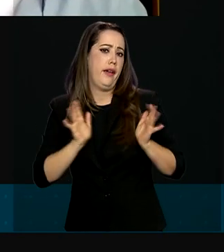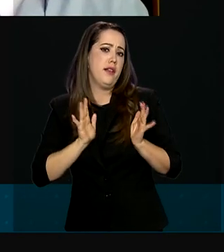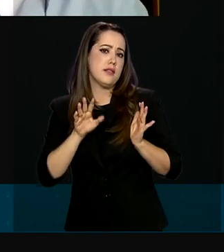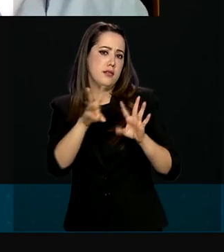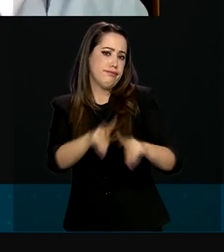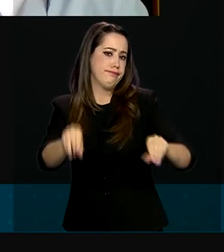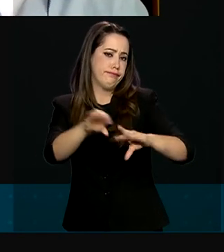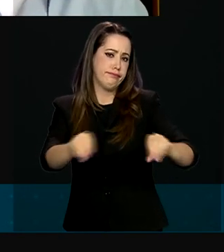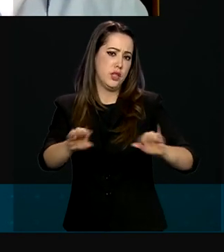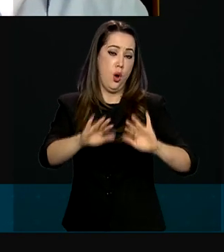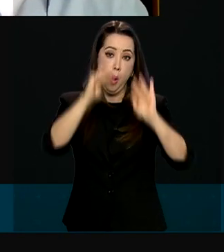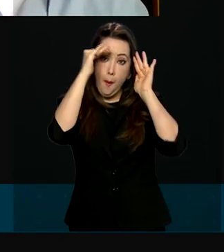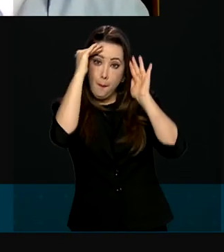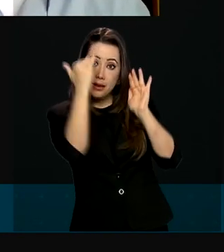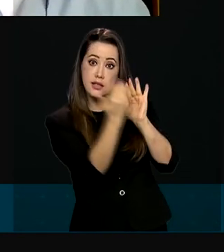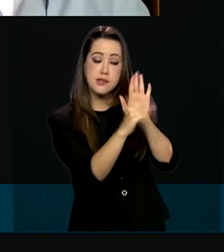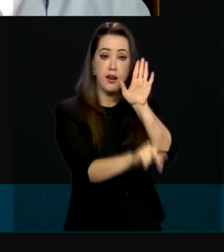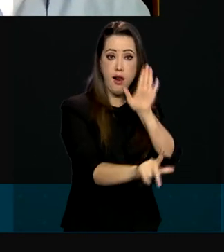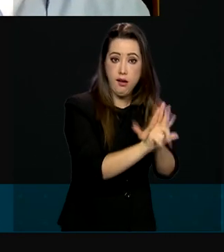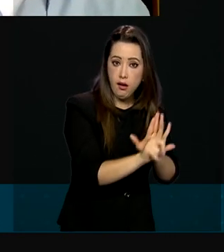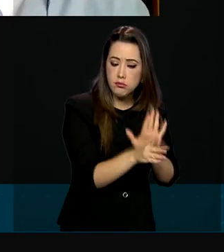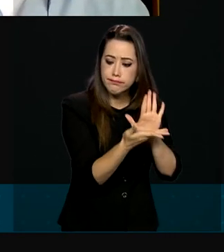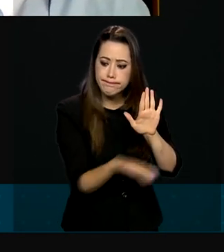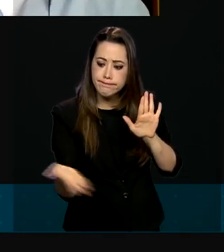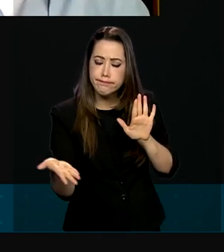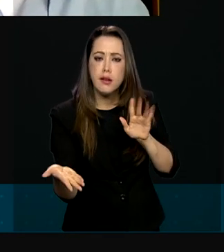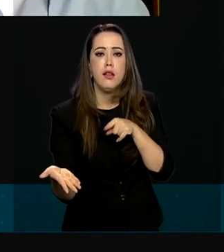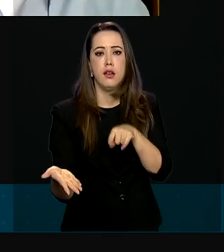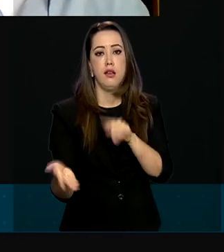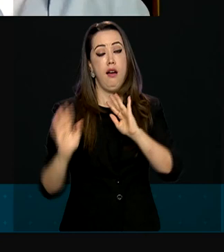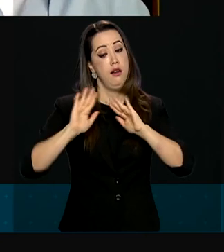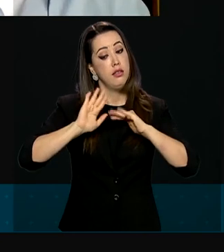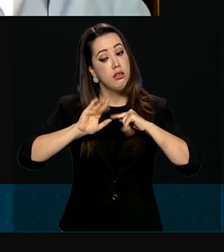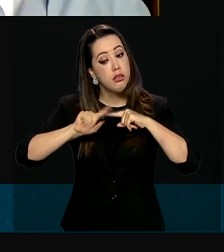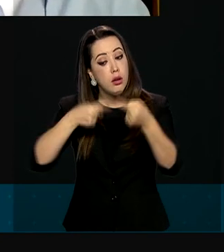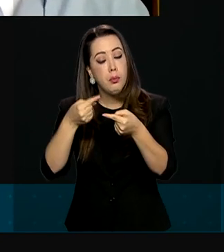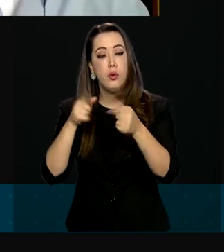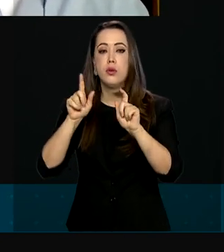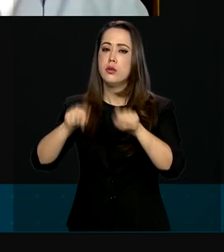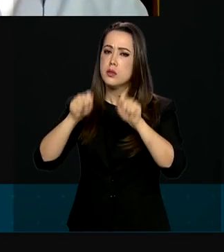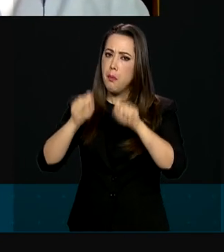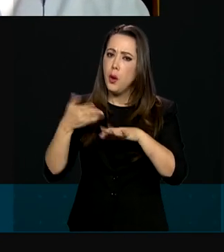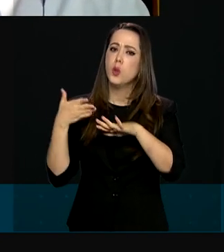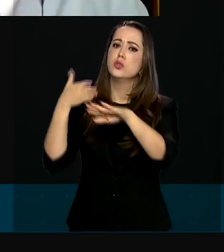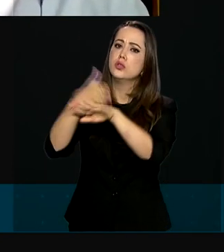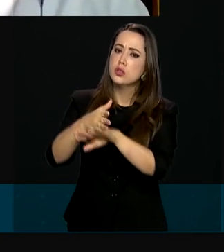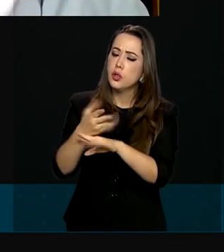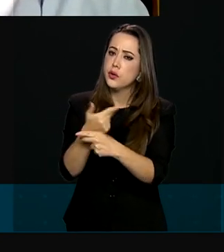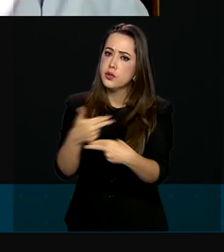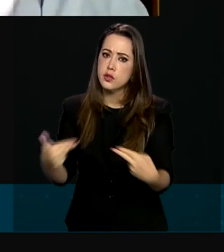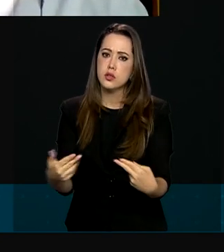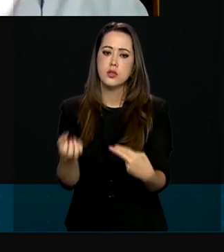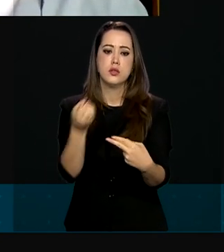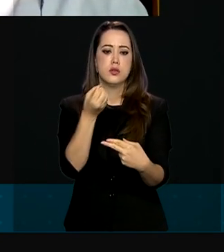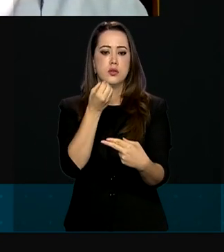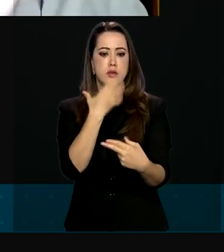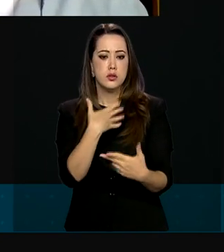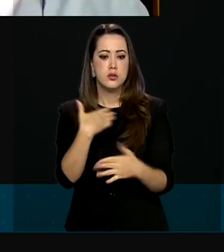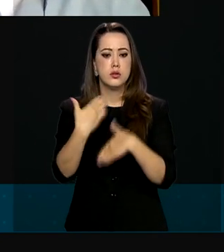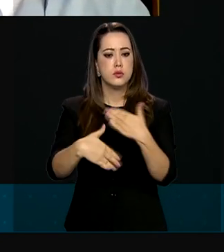dentro dos ditames da nossa legislação porque a partir daí ele terá acesso às benfeitorias